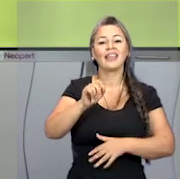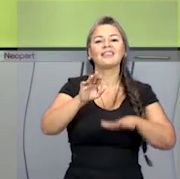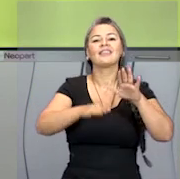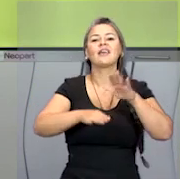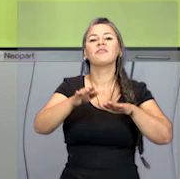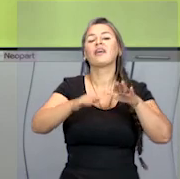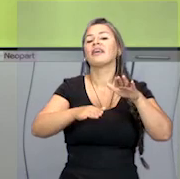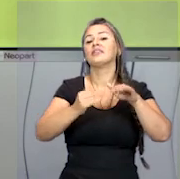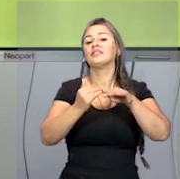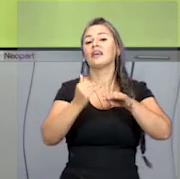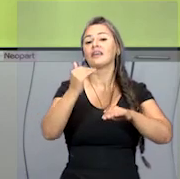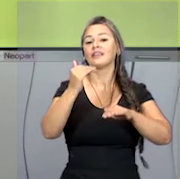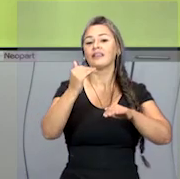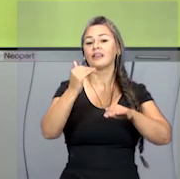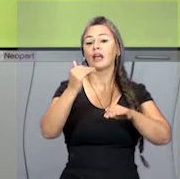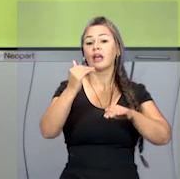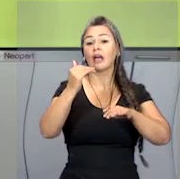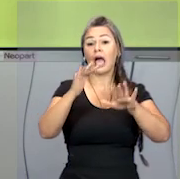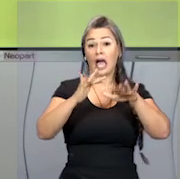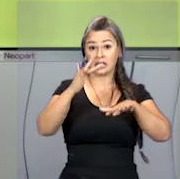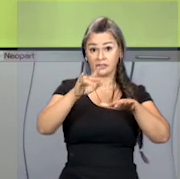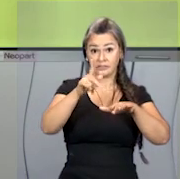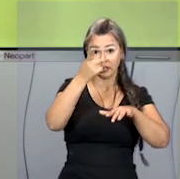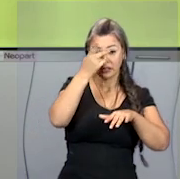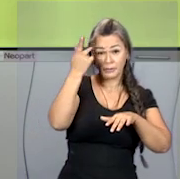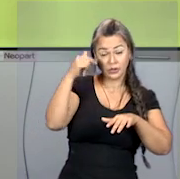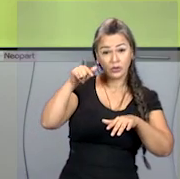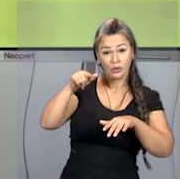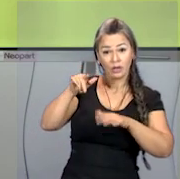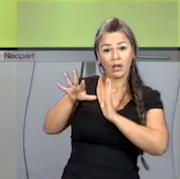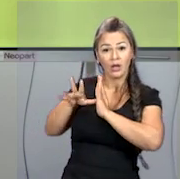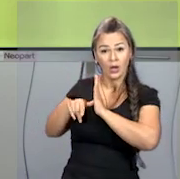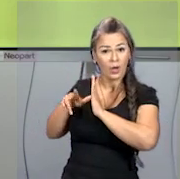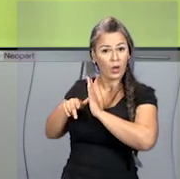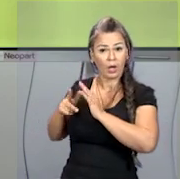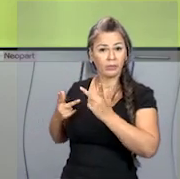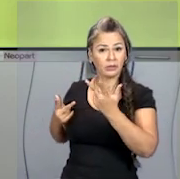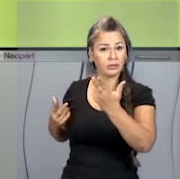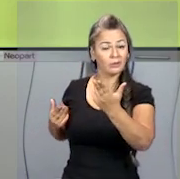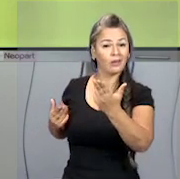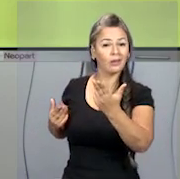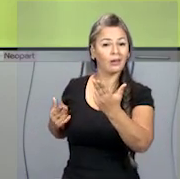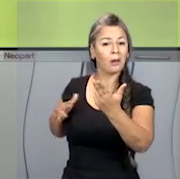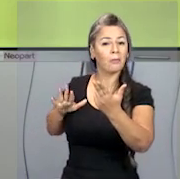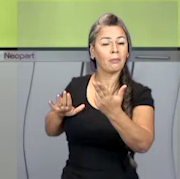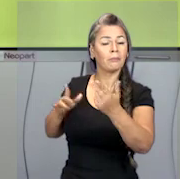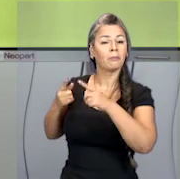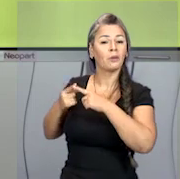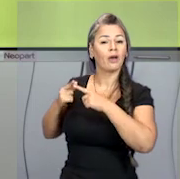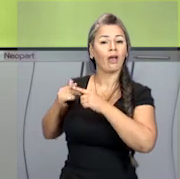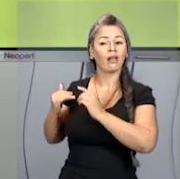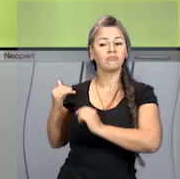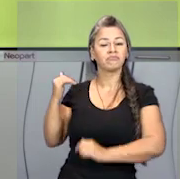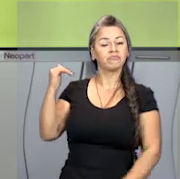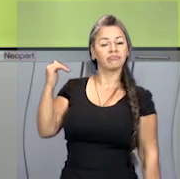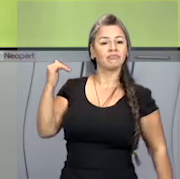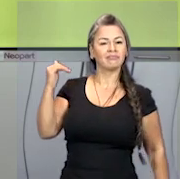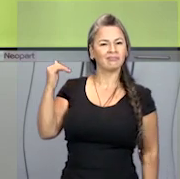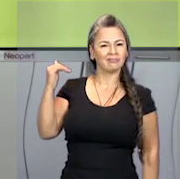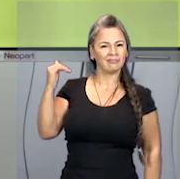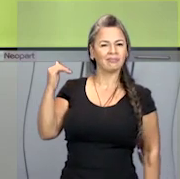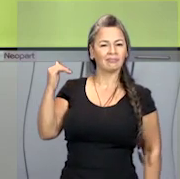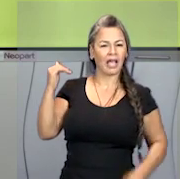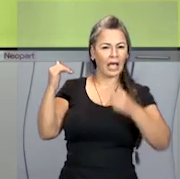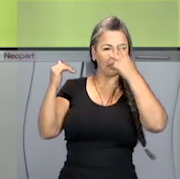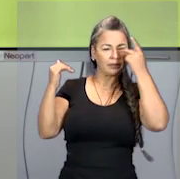não são tratados como criminosos, os crimes deles não são tratados como crimes, enquanto que a população mais pobre, nos